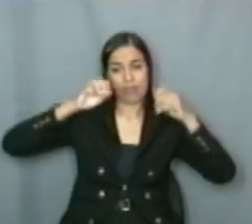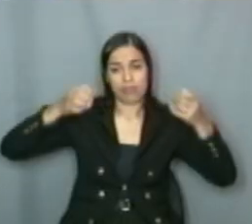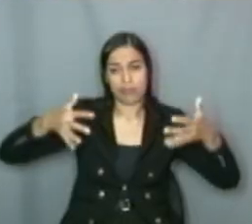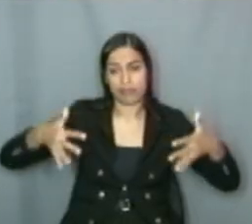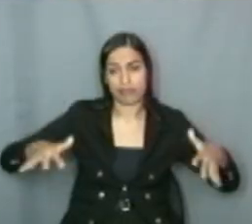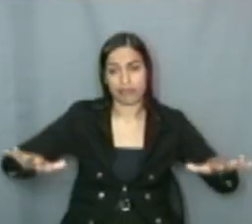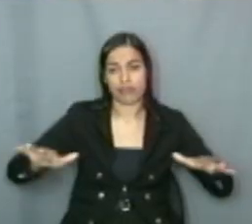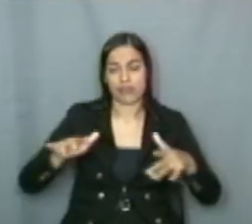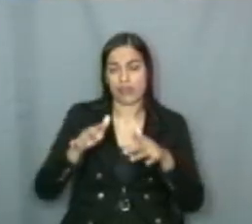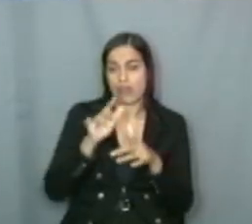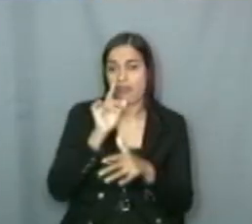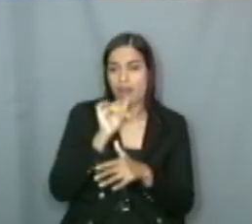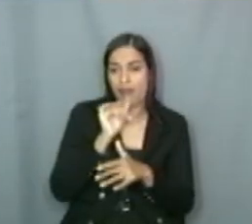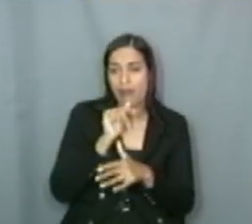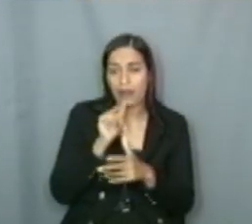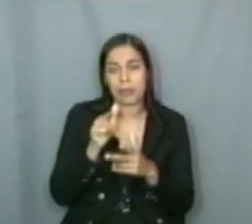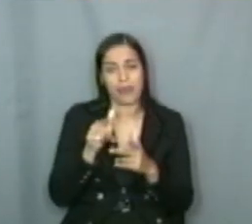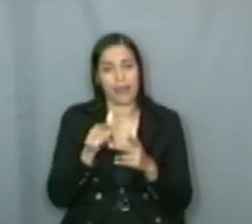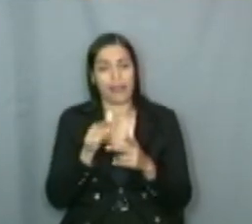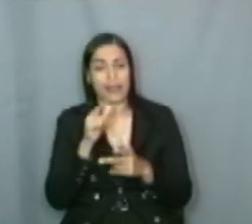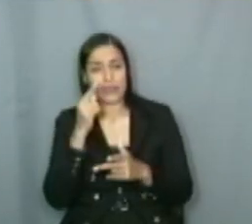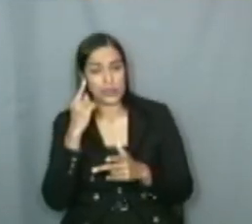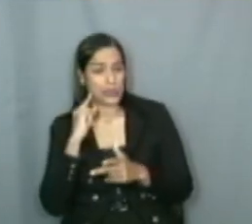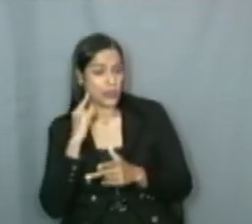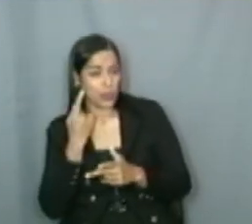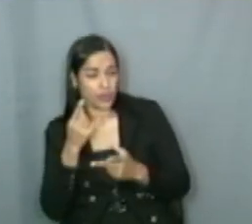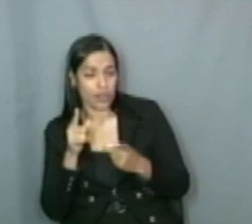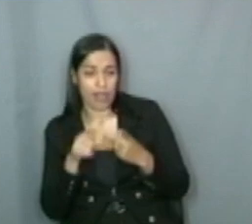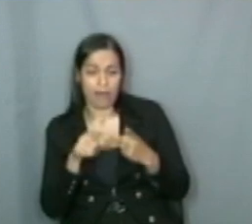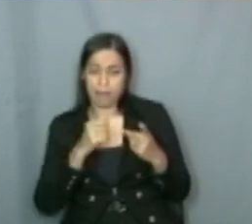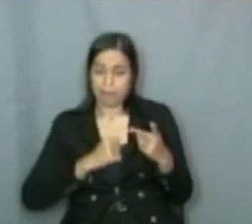E junto com a fossa, sabe o que é que vem, né?